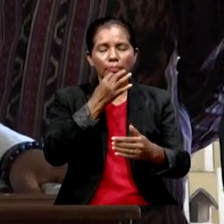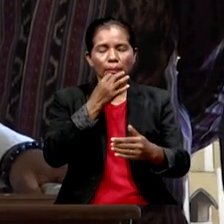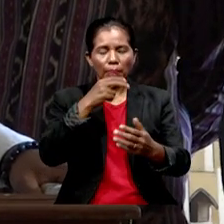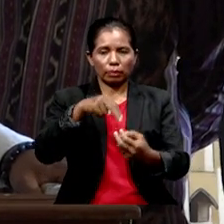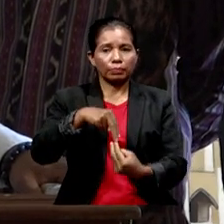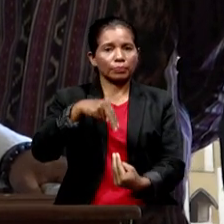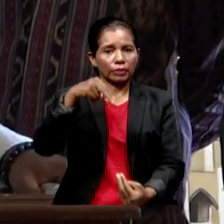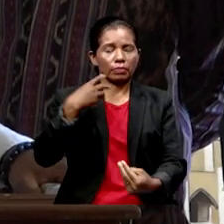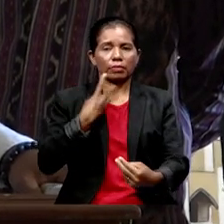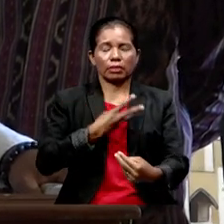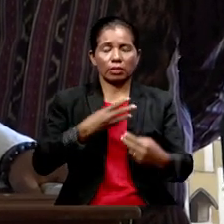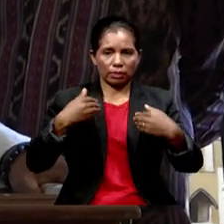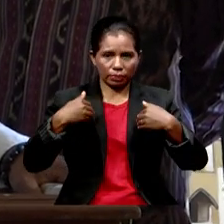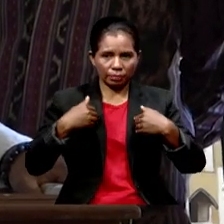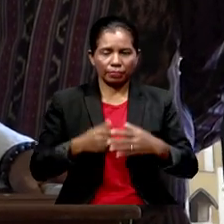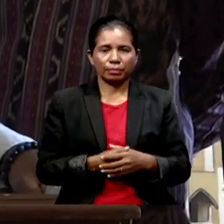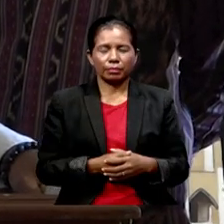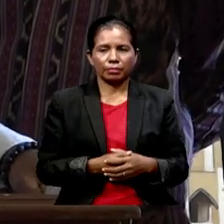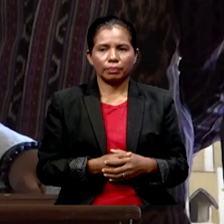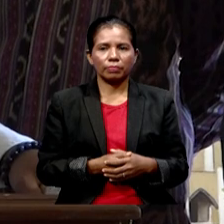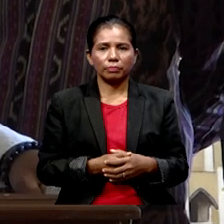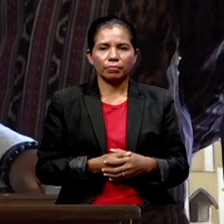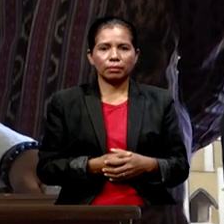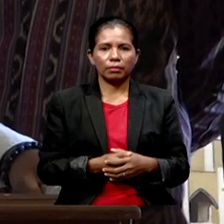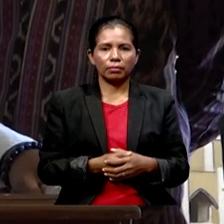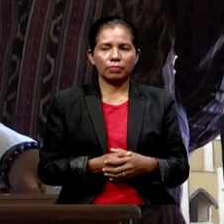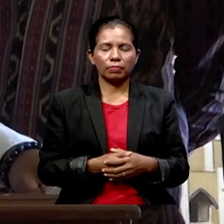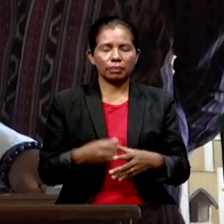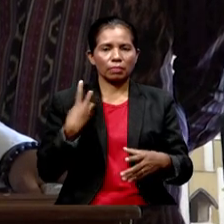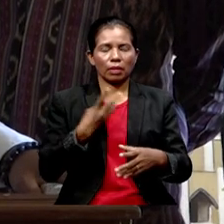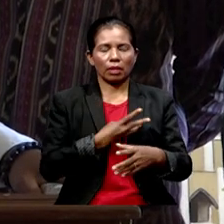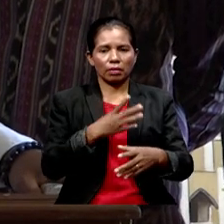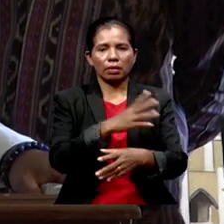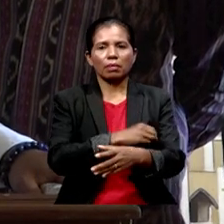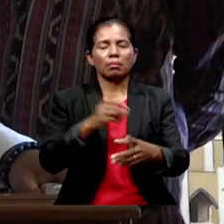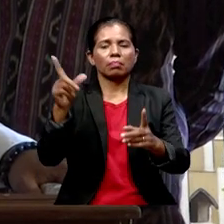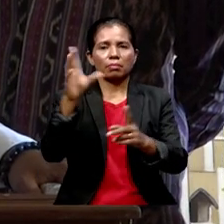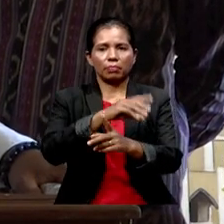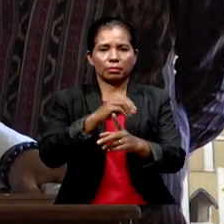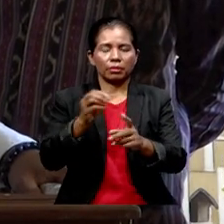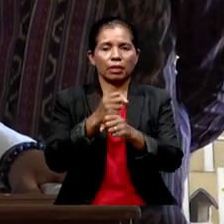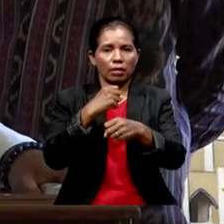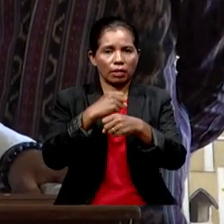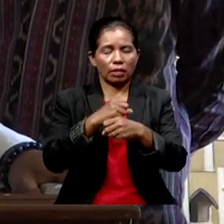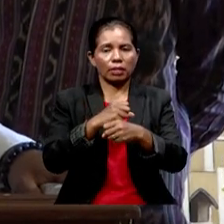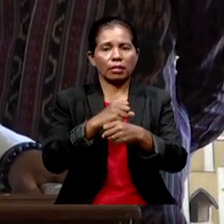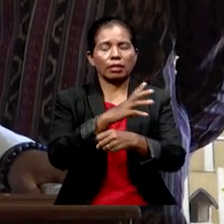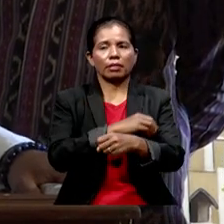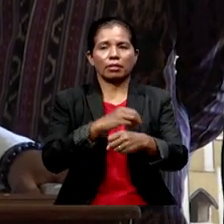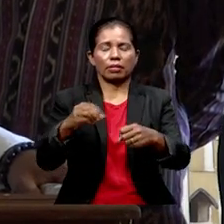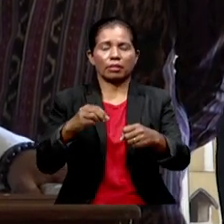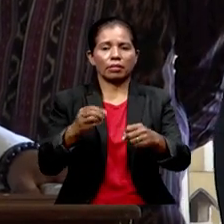o oi ne beki ita iha, nunemos ba dia moris le matenian, ne bemaka ita nia be